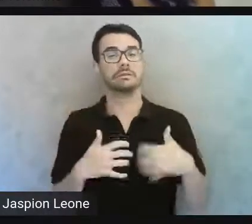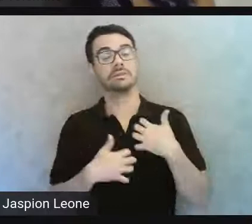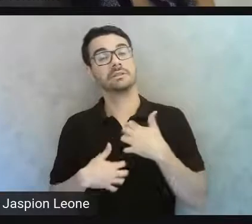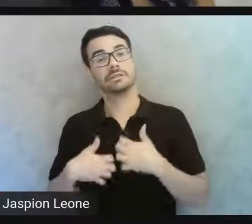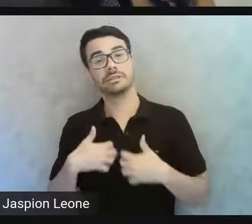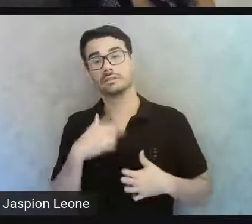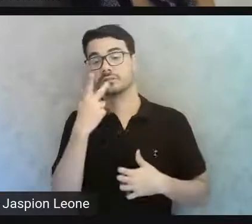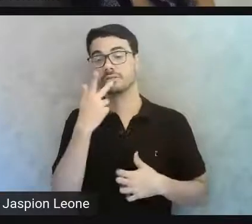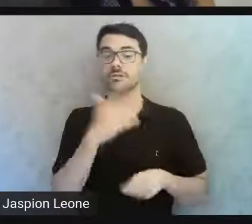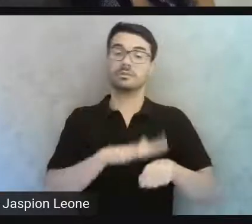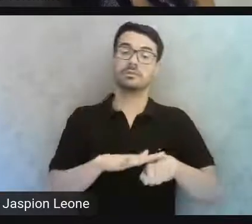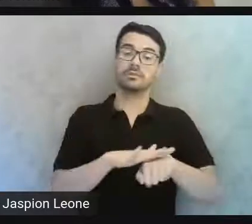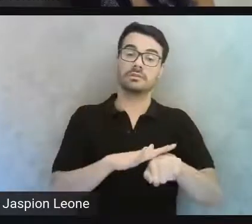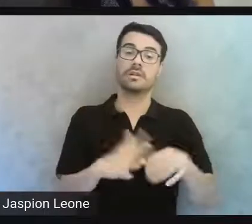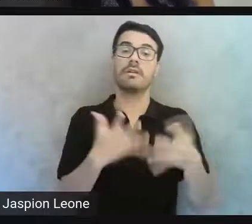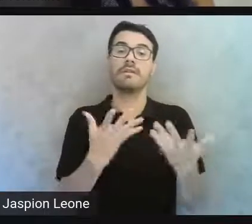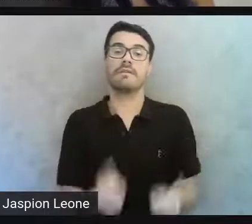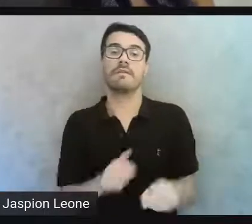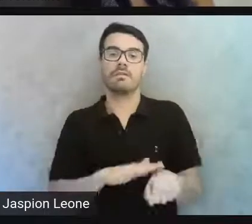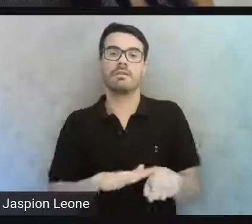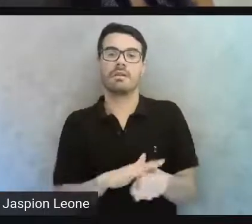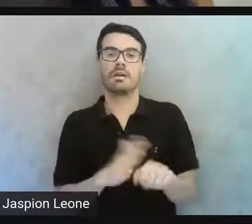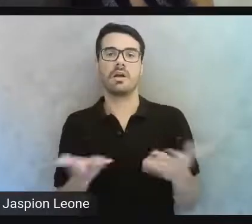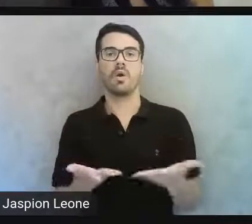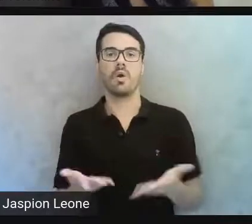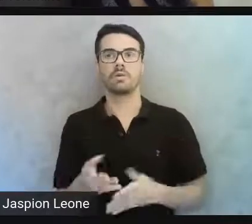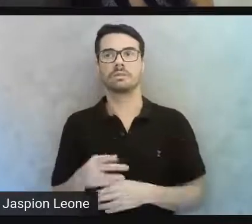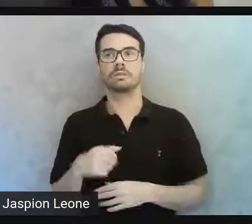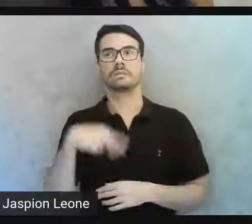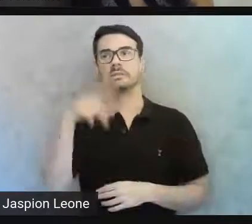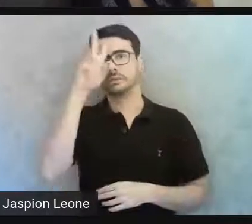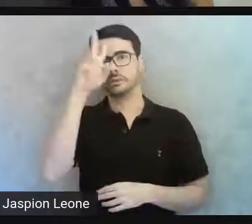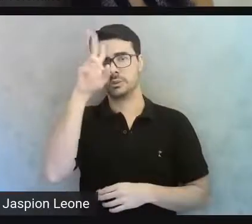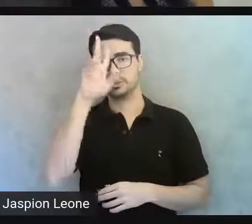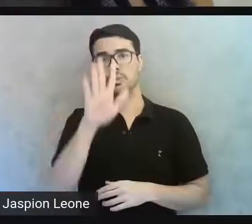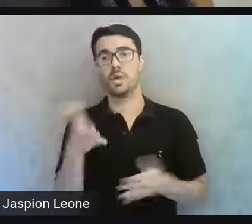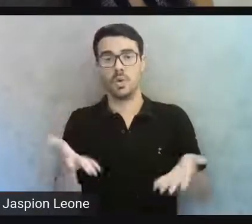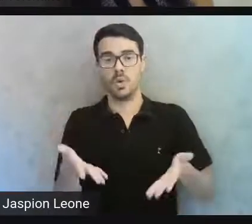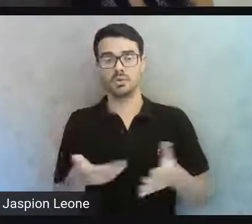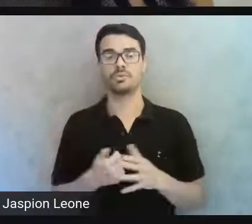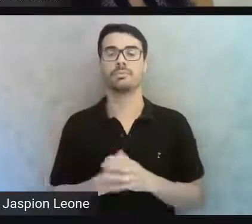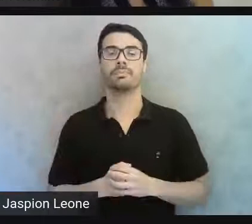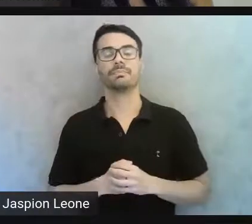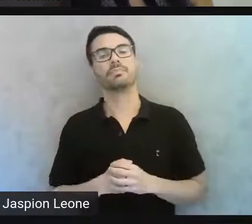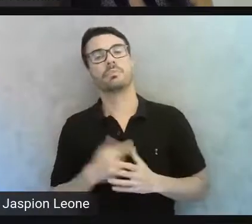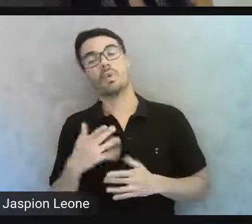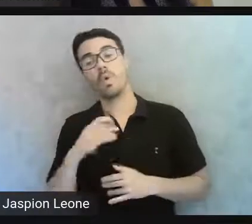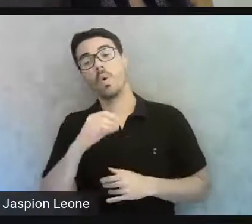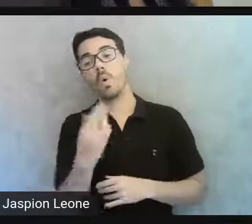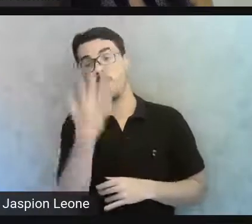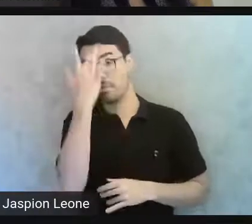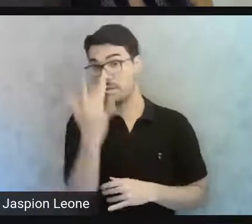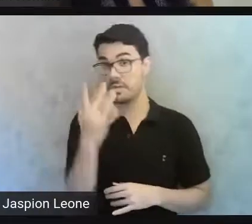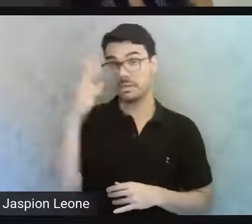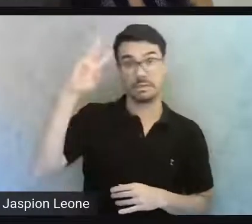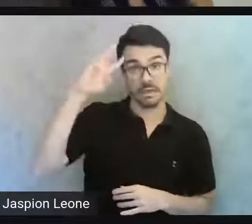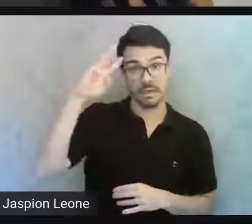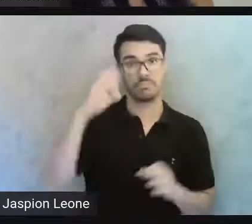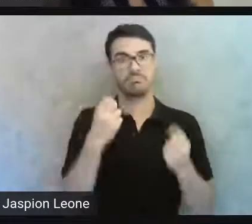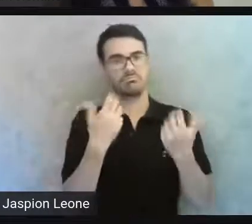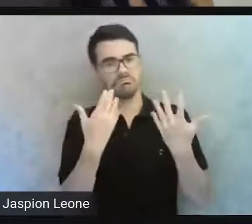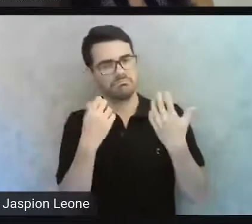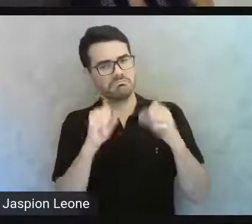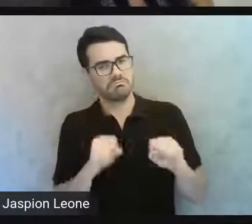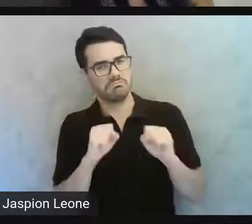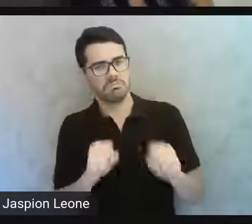olha, então vamos conversar hoje, terça-feira, hoje é segunda, né? Então vamos conversar hoje, segunda-feira, ou amanhã, terça-feira, vamos